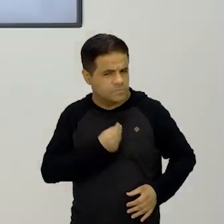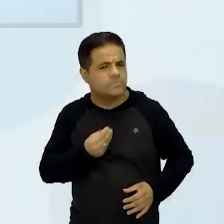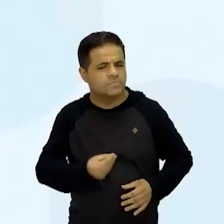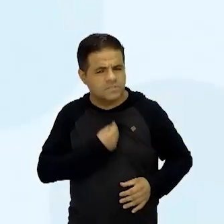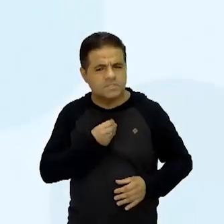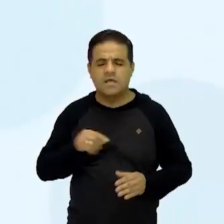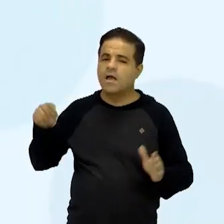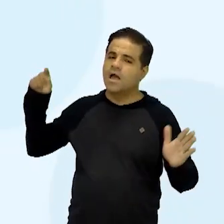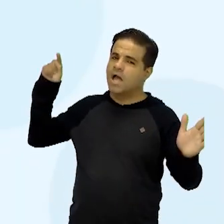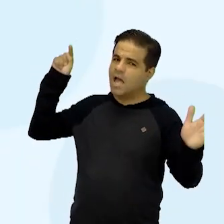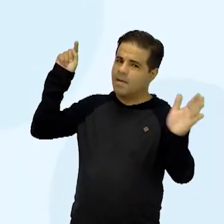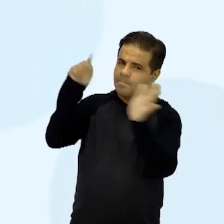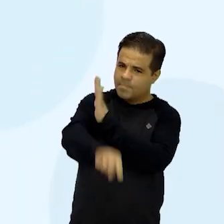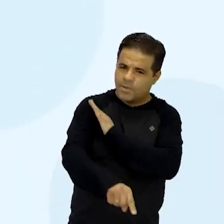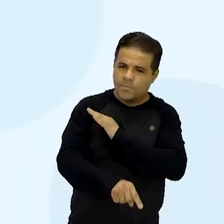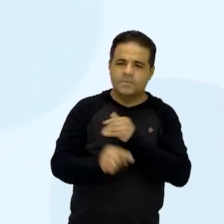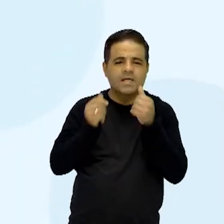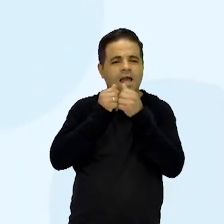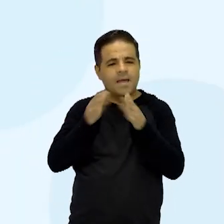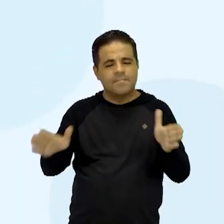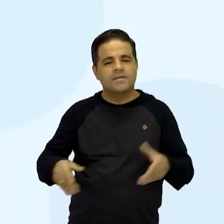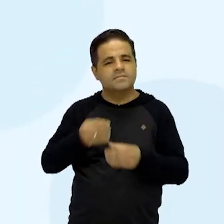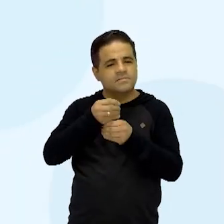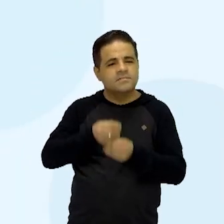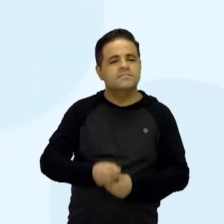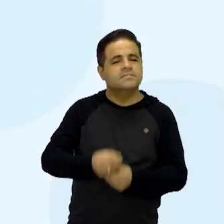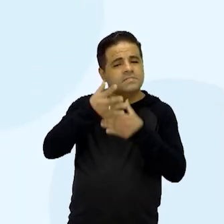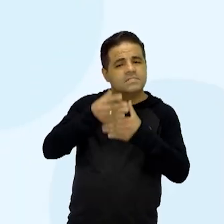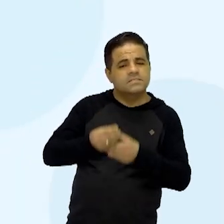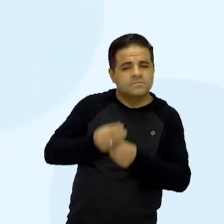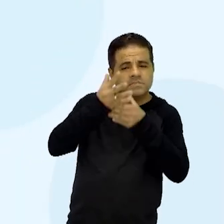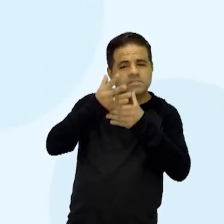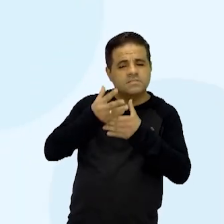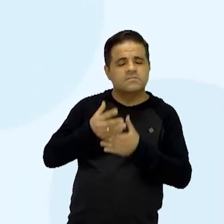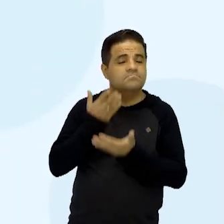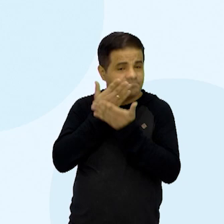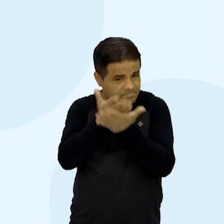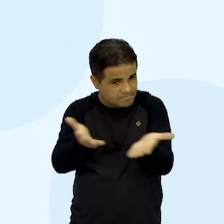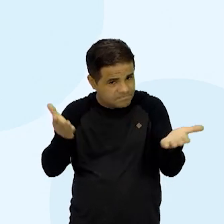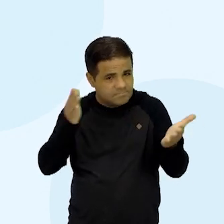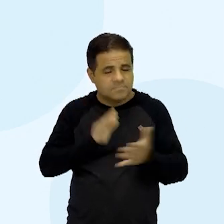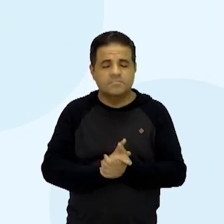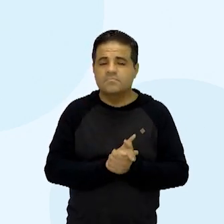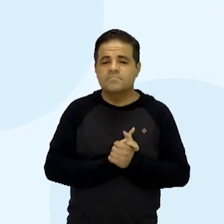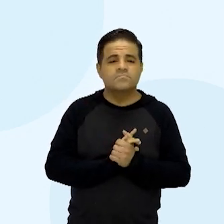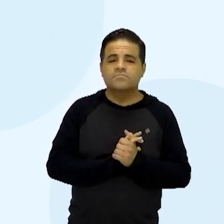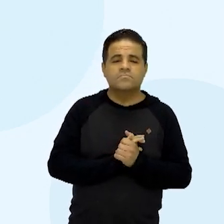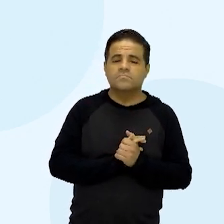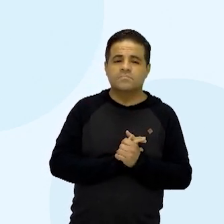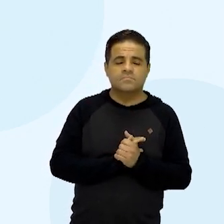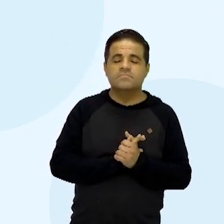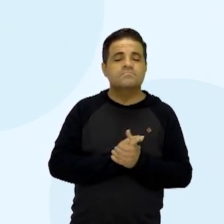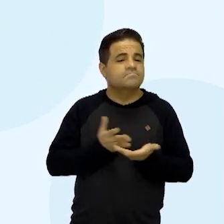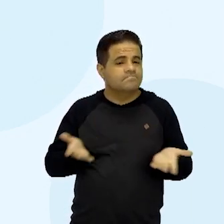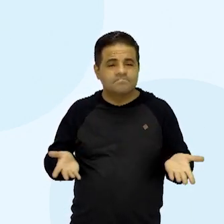a pergunta que vai ficar aberta aí no chat durante a aula toda, então, à medida que você quiser ir respondendo, se não souber responder em